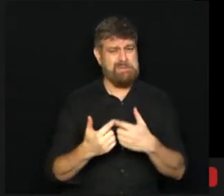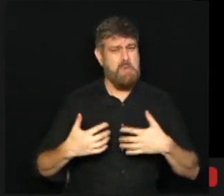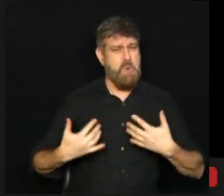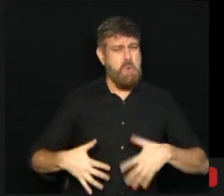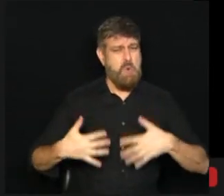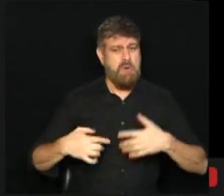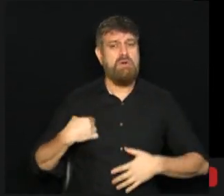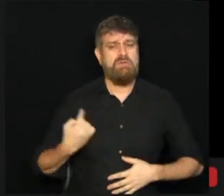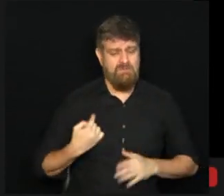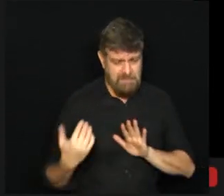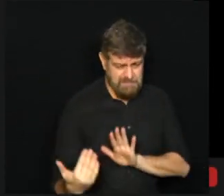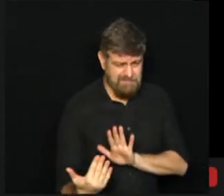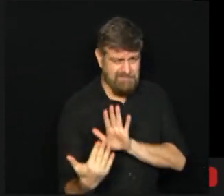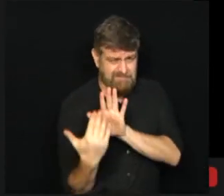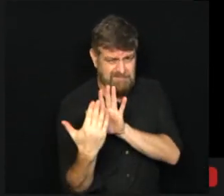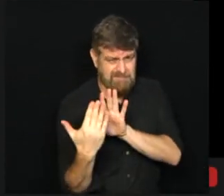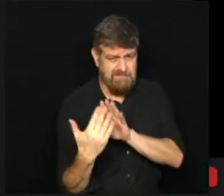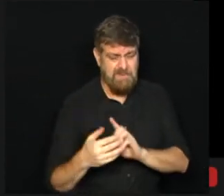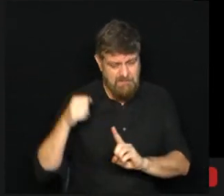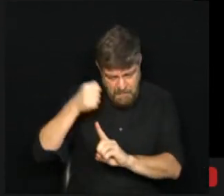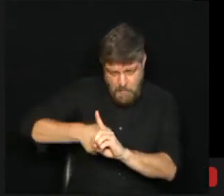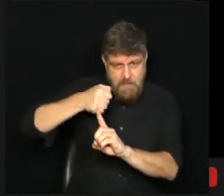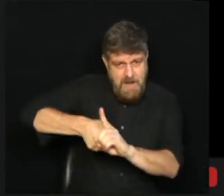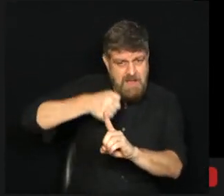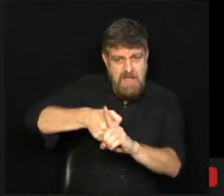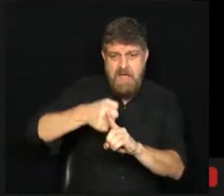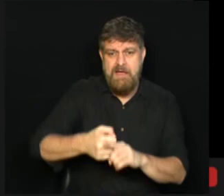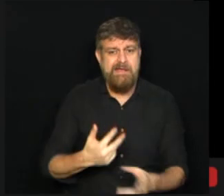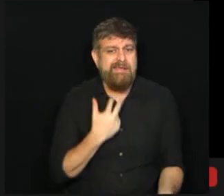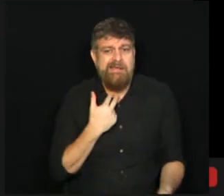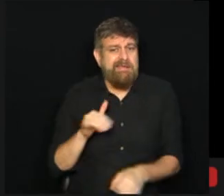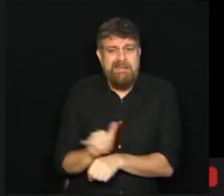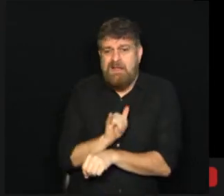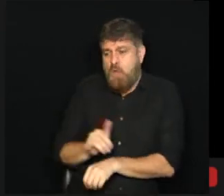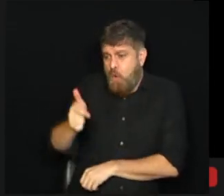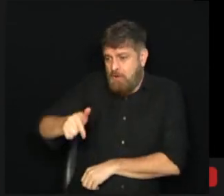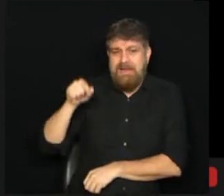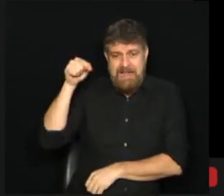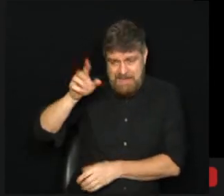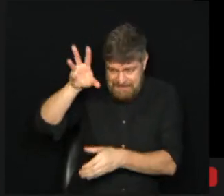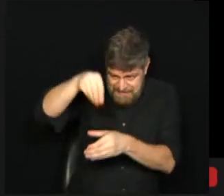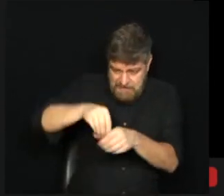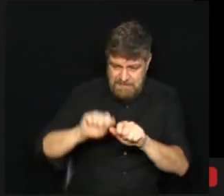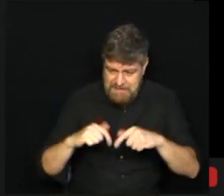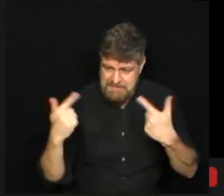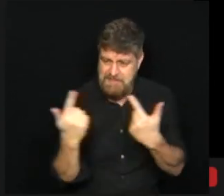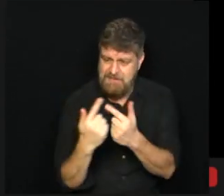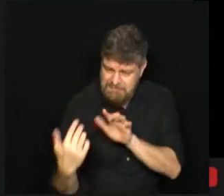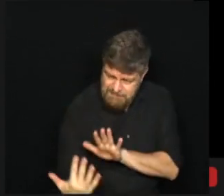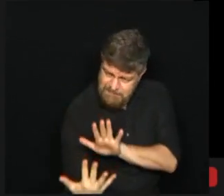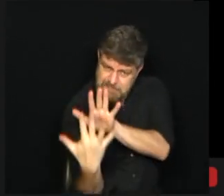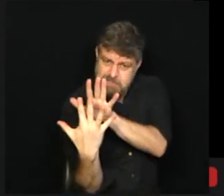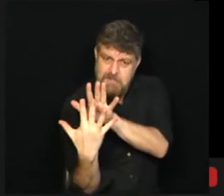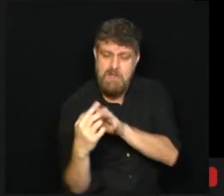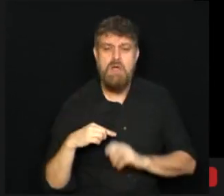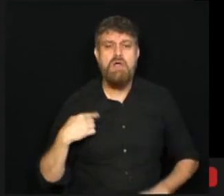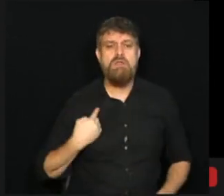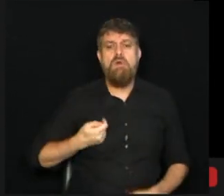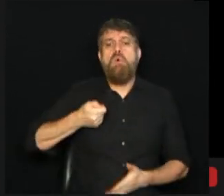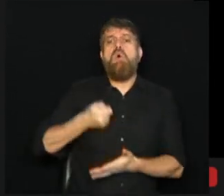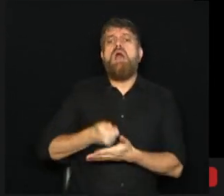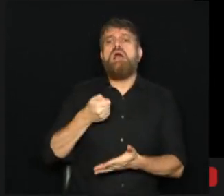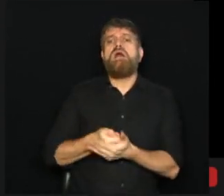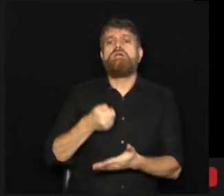nós vamos batalhar com esse estágio, nós não temos outra. Então, nós vamos brigar ali dentro e exigir